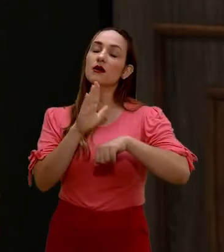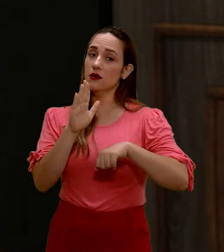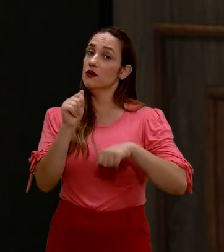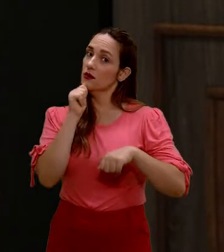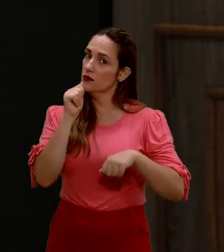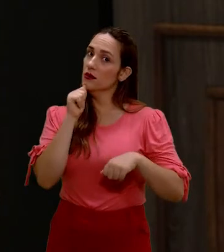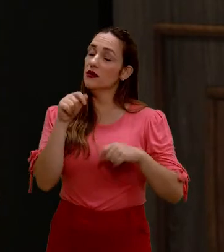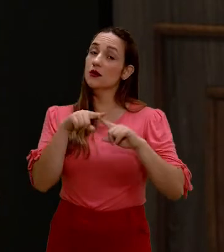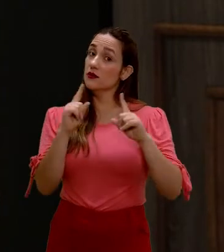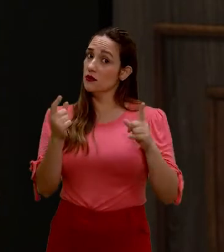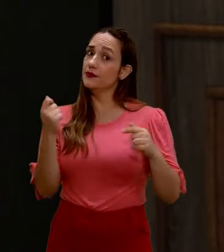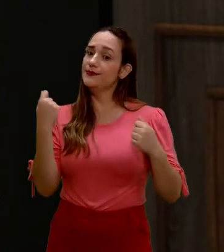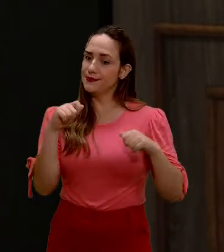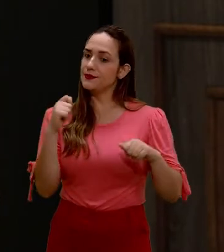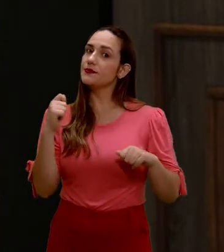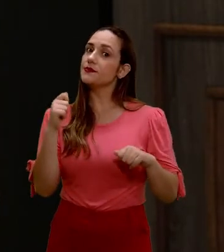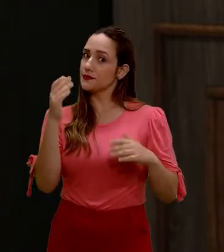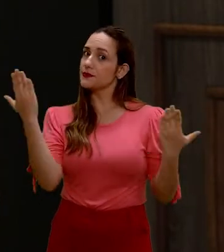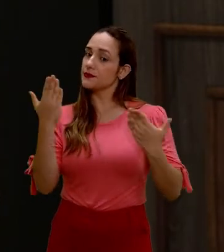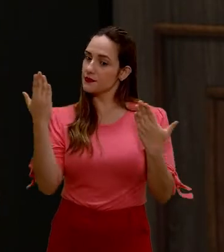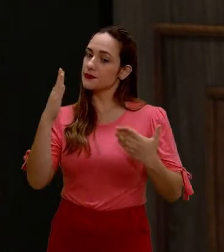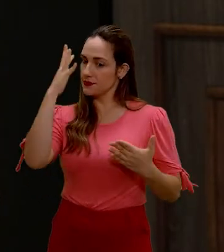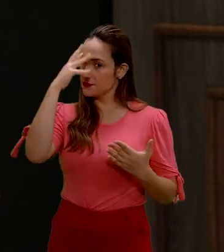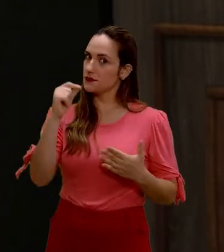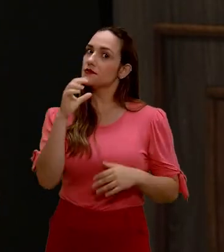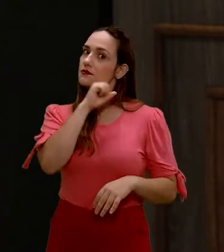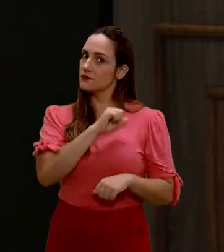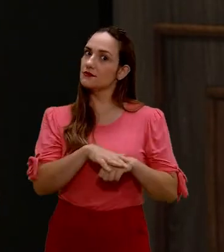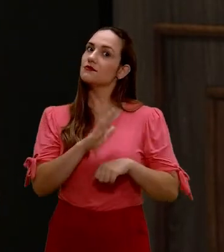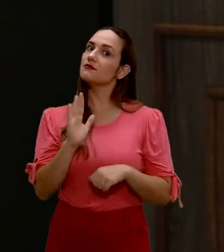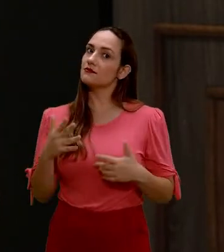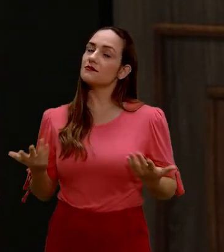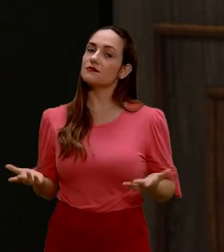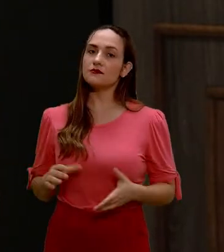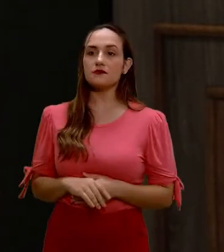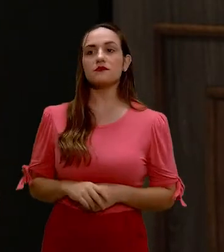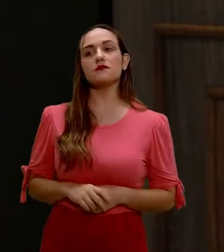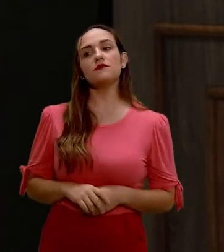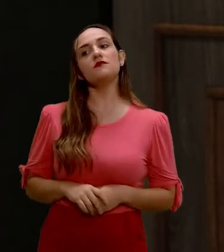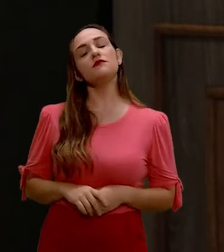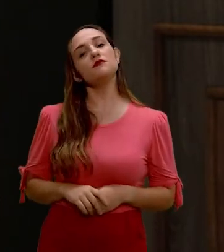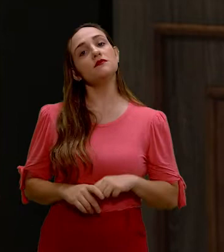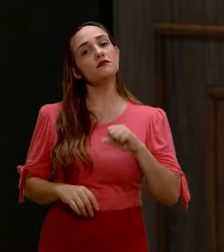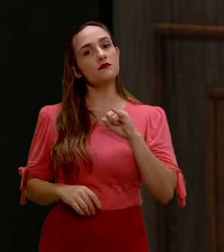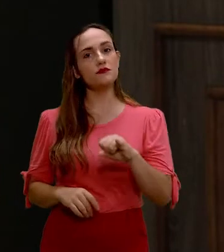Ela ainda existe. Agora, evidentemente, se não tivéssemos